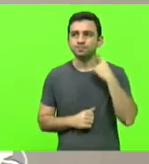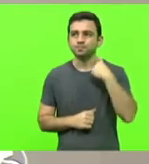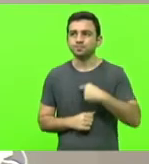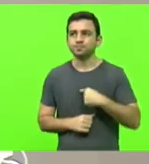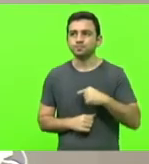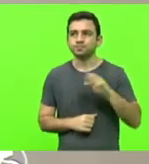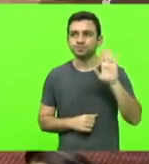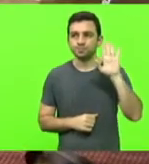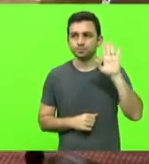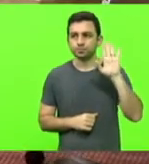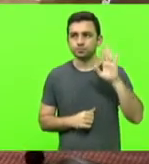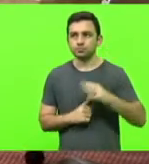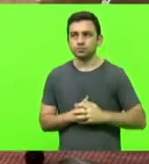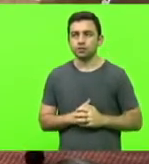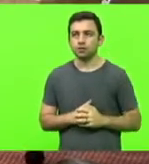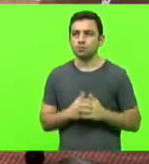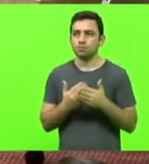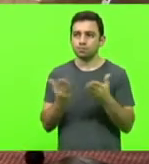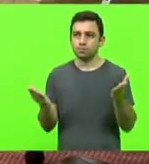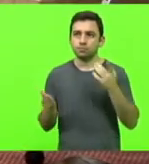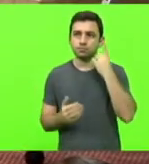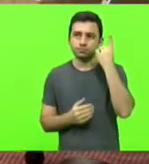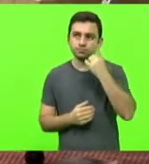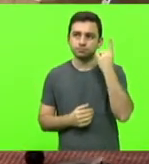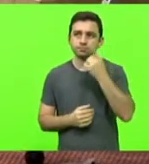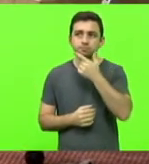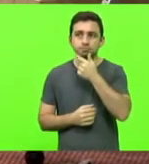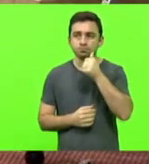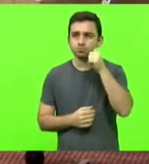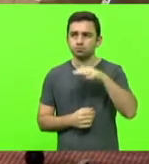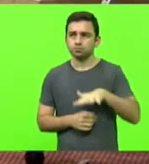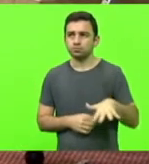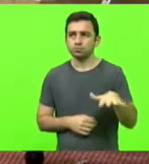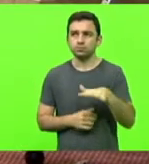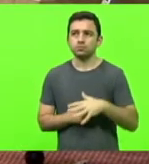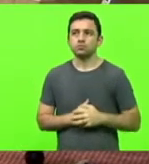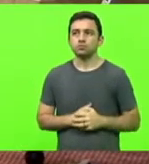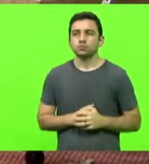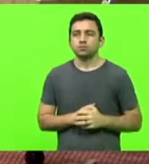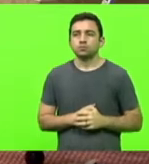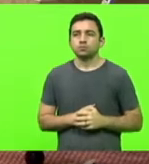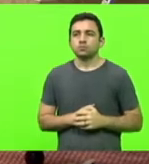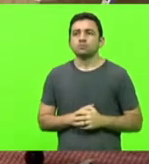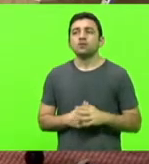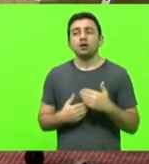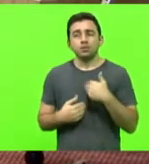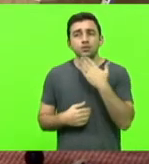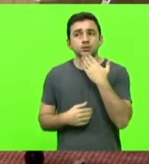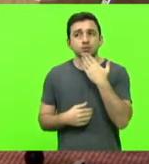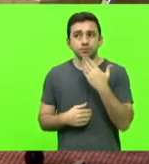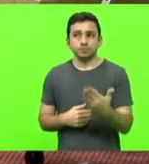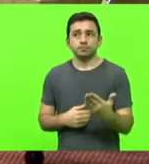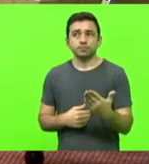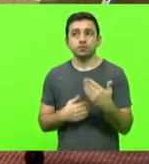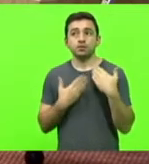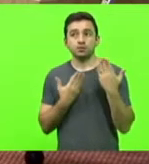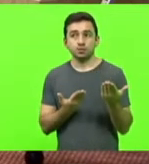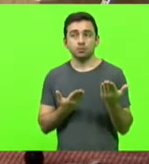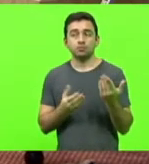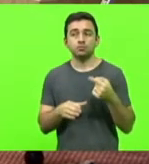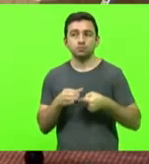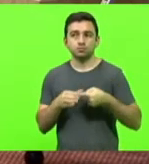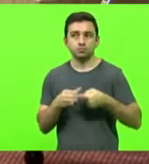senhor presidente, senhores deputados, senhoras deputadas. Entrei com requerimento na Comissão